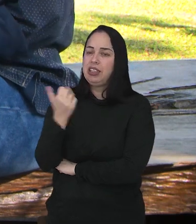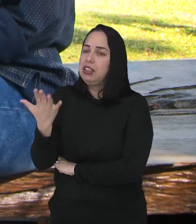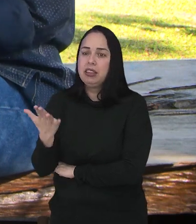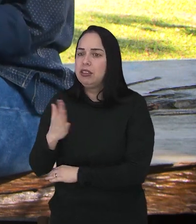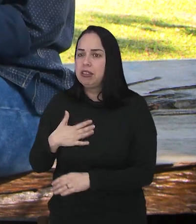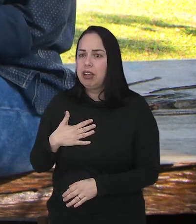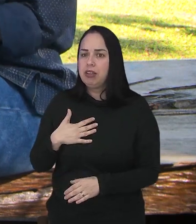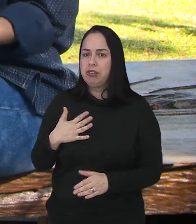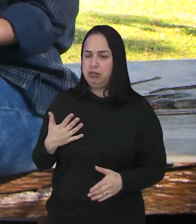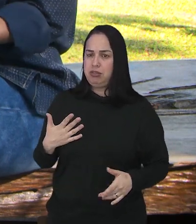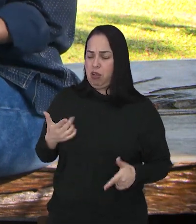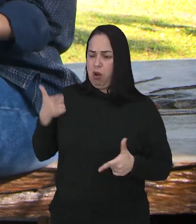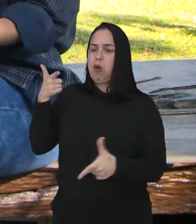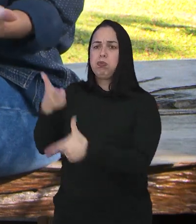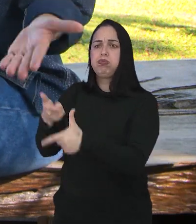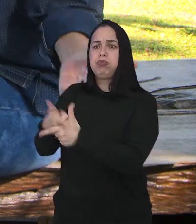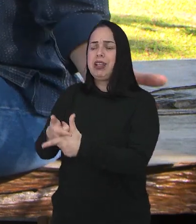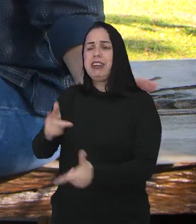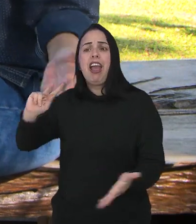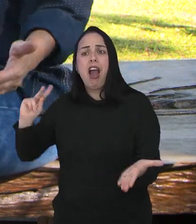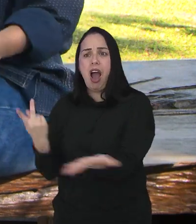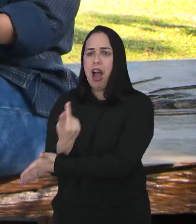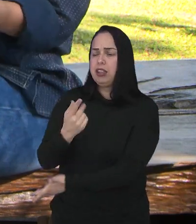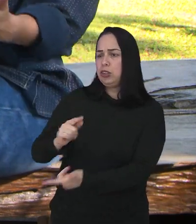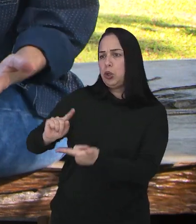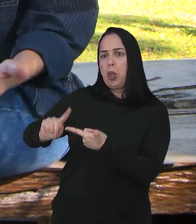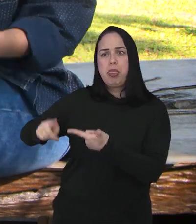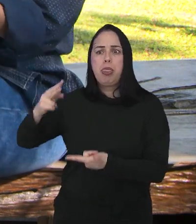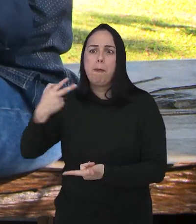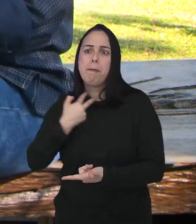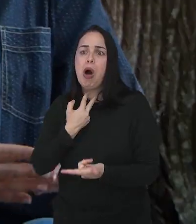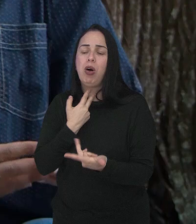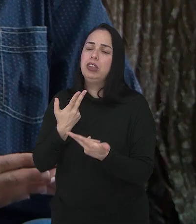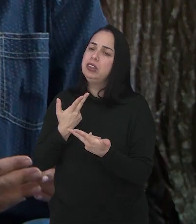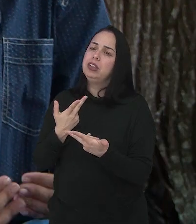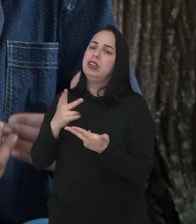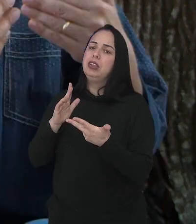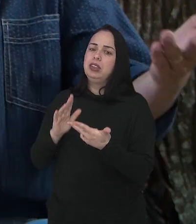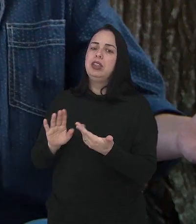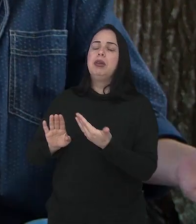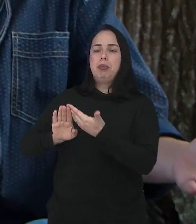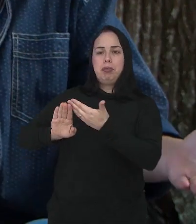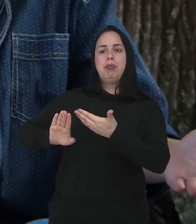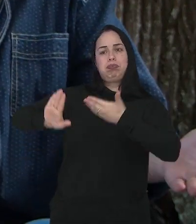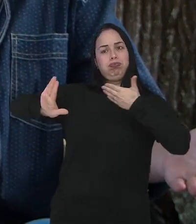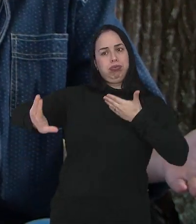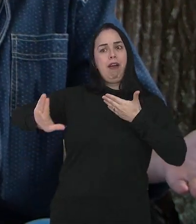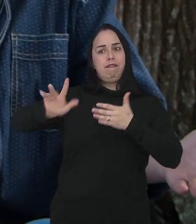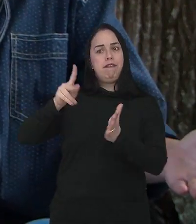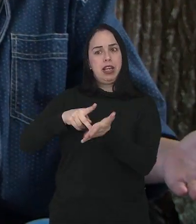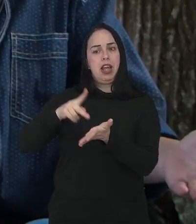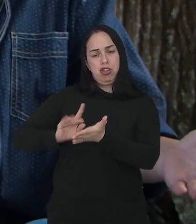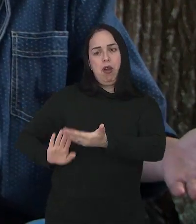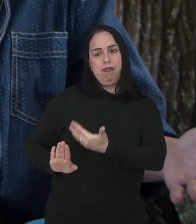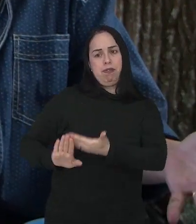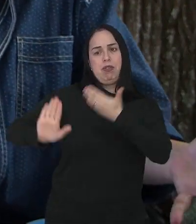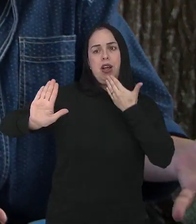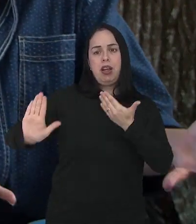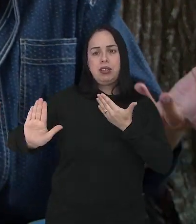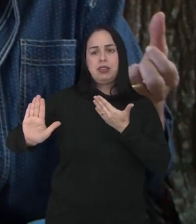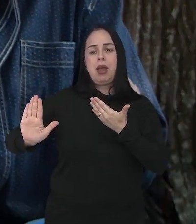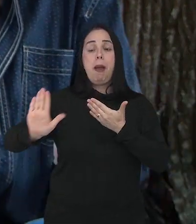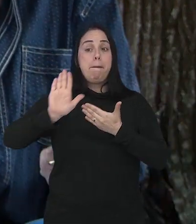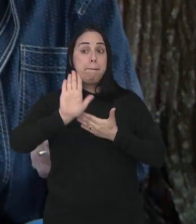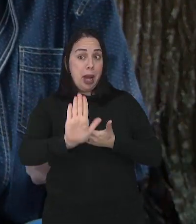pronto. Eu enfrento, falo, gente, isso está errado, não pode ser assim. Então eu afastei pessoas da minha vida, mas